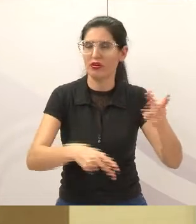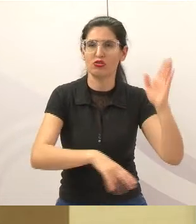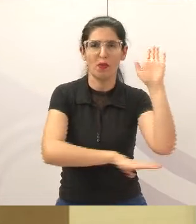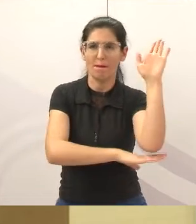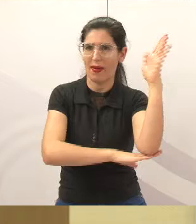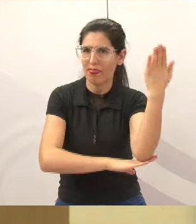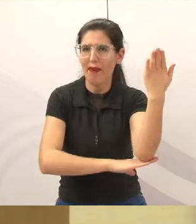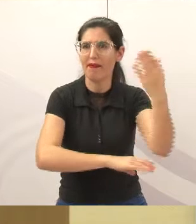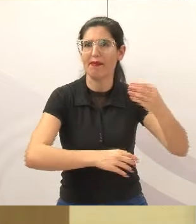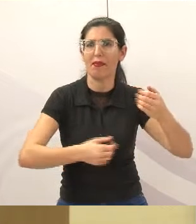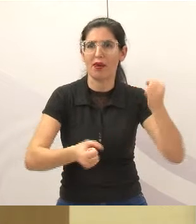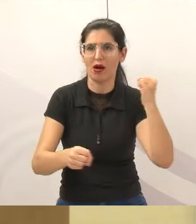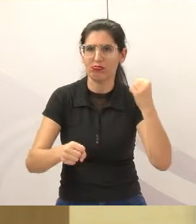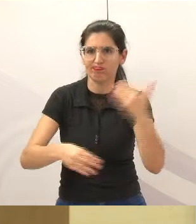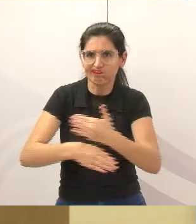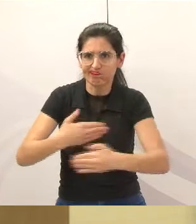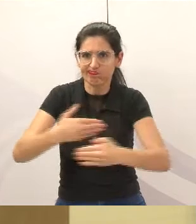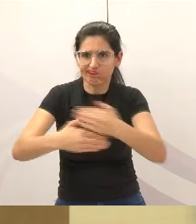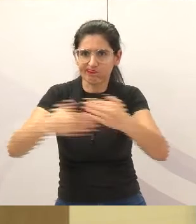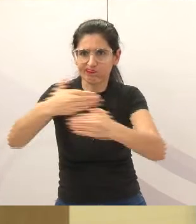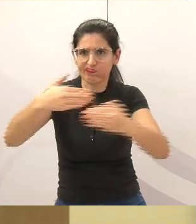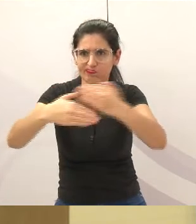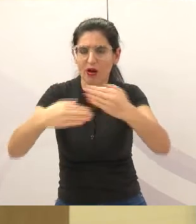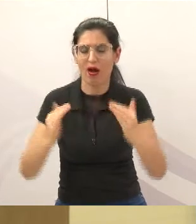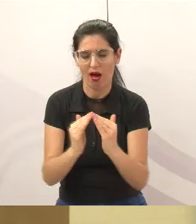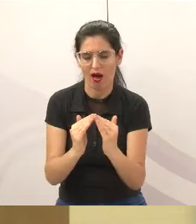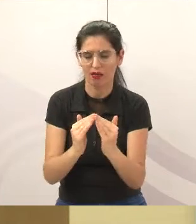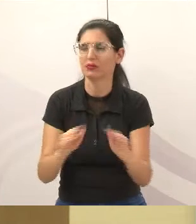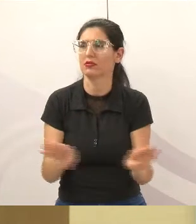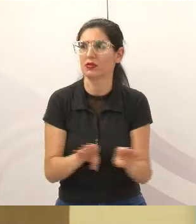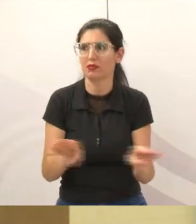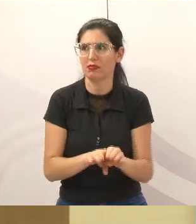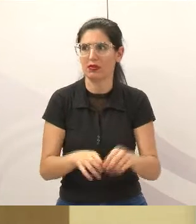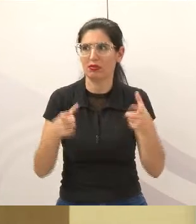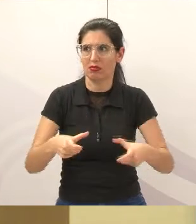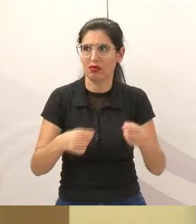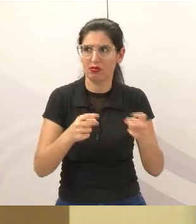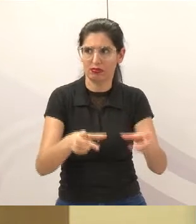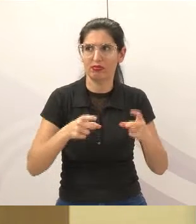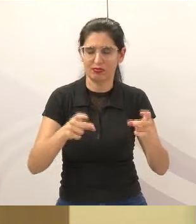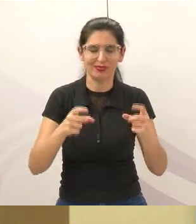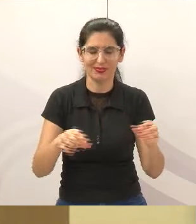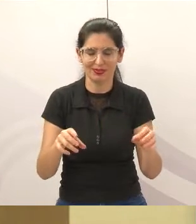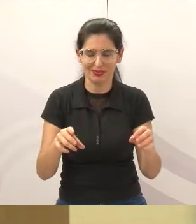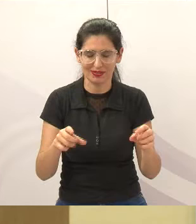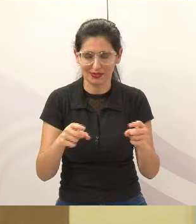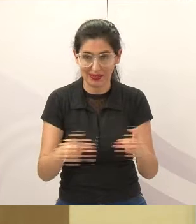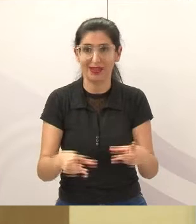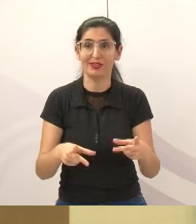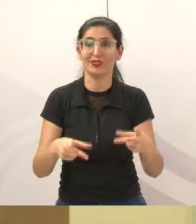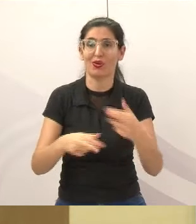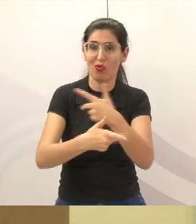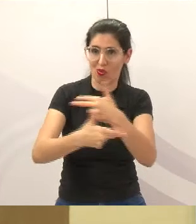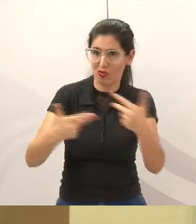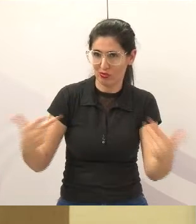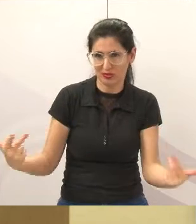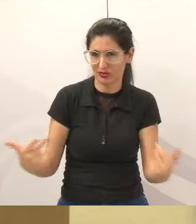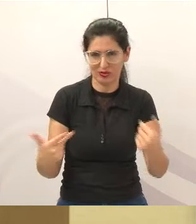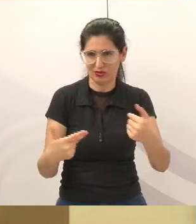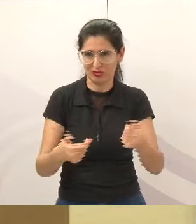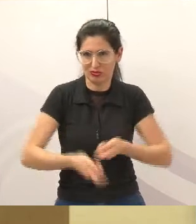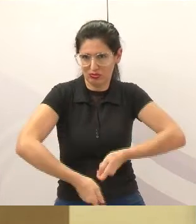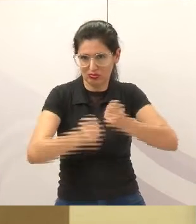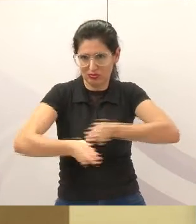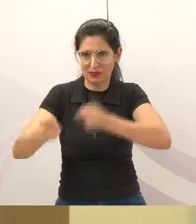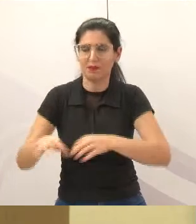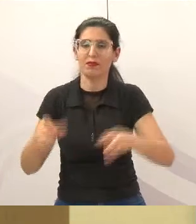belezas, e pediram que eu oficializasse as intenções dele ao prefeito municipal. Foi